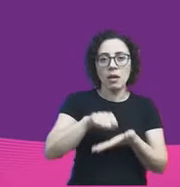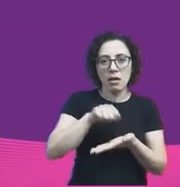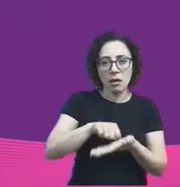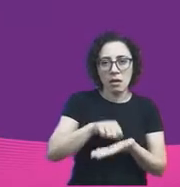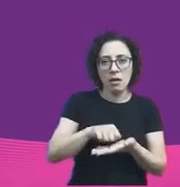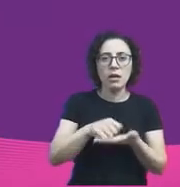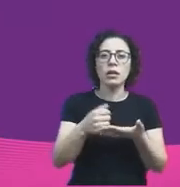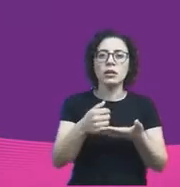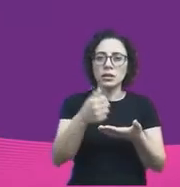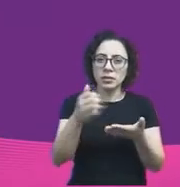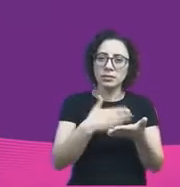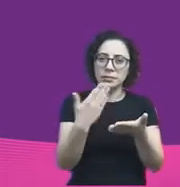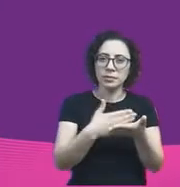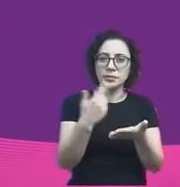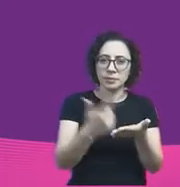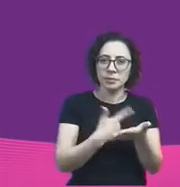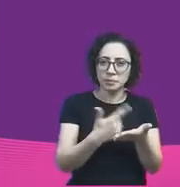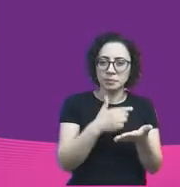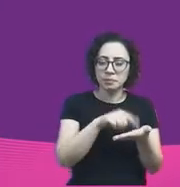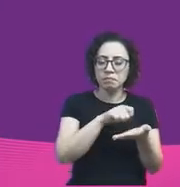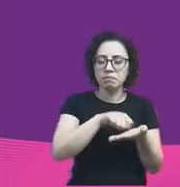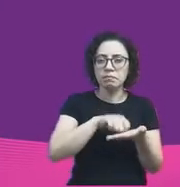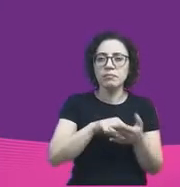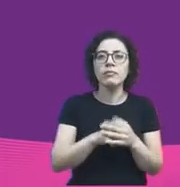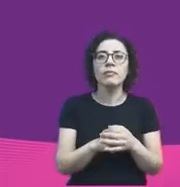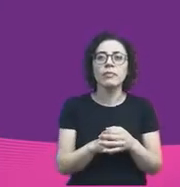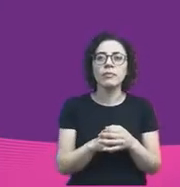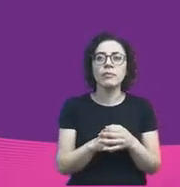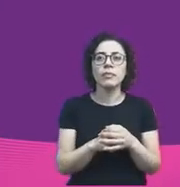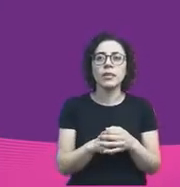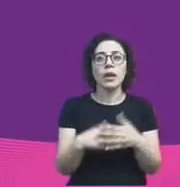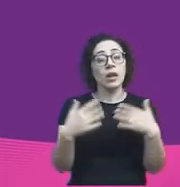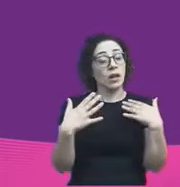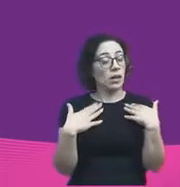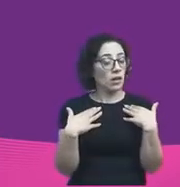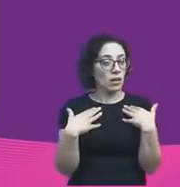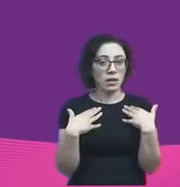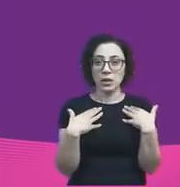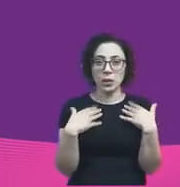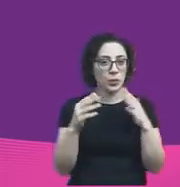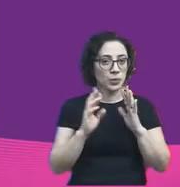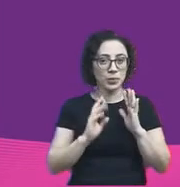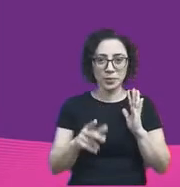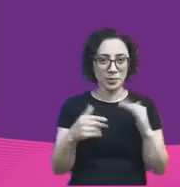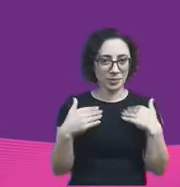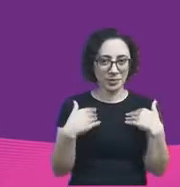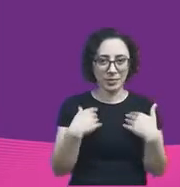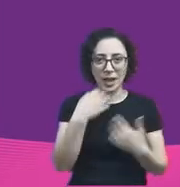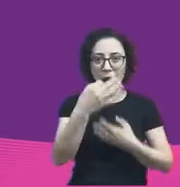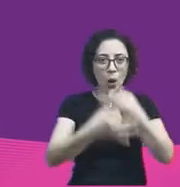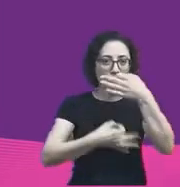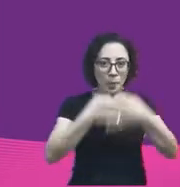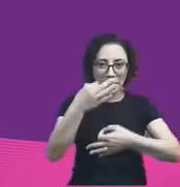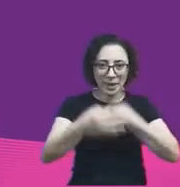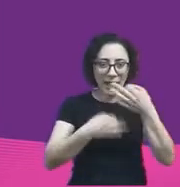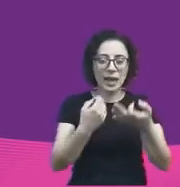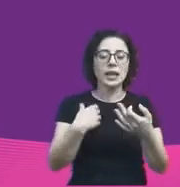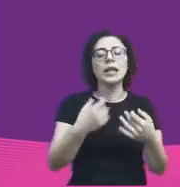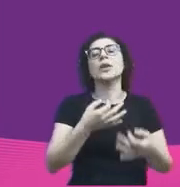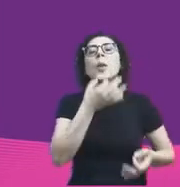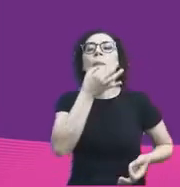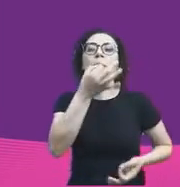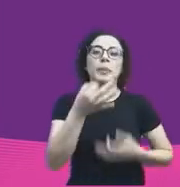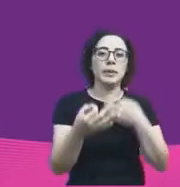Cooper University. Tá? Eu não sou um comentarista de livro, eu vou aqui pegar o que o livro traz, e